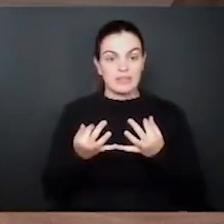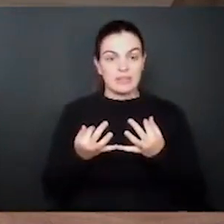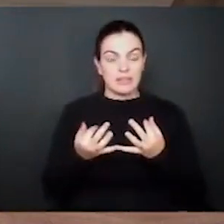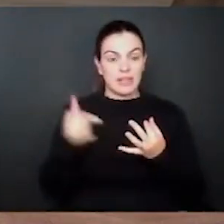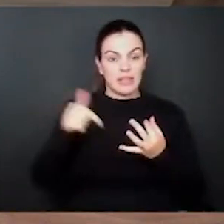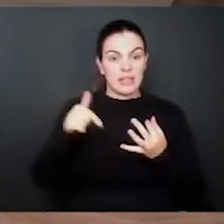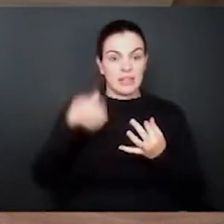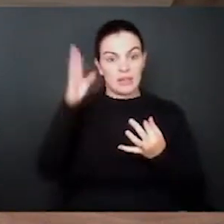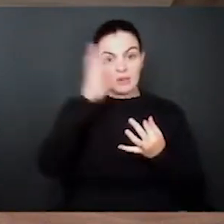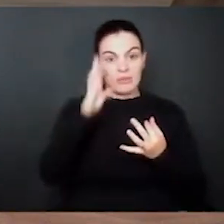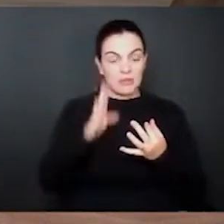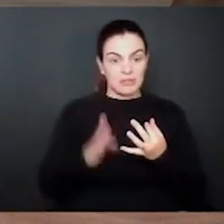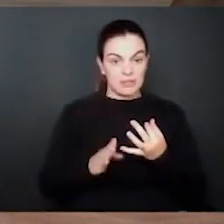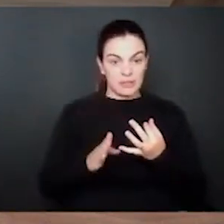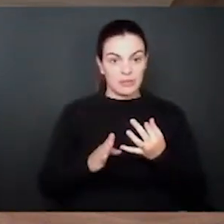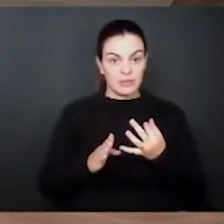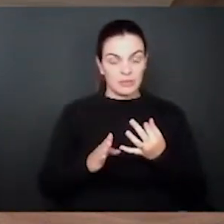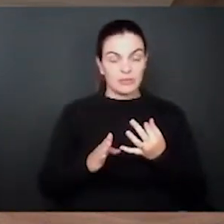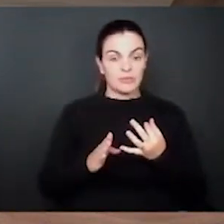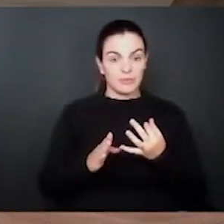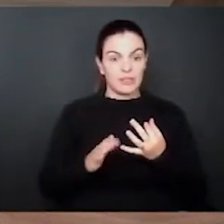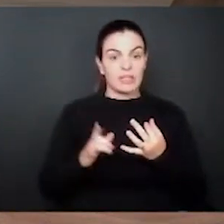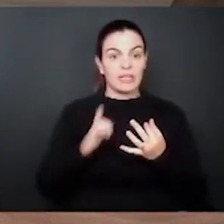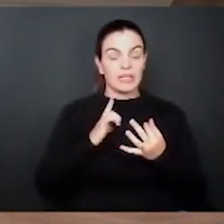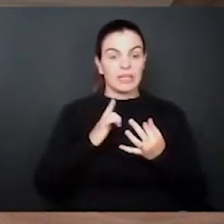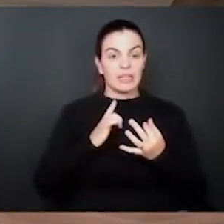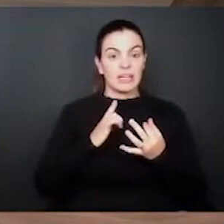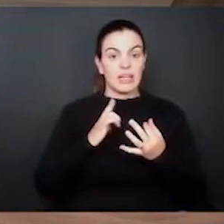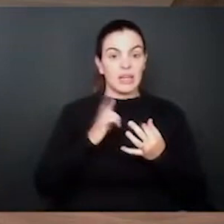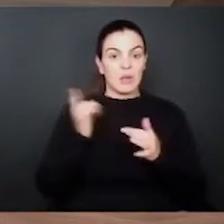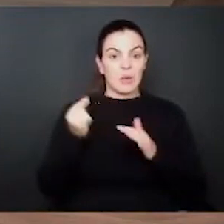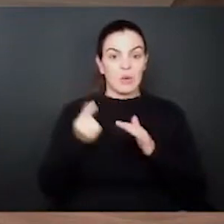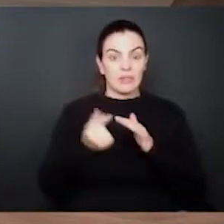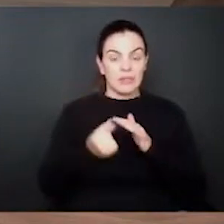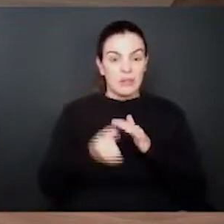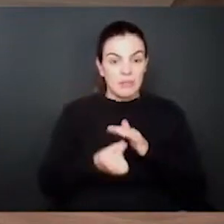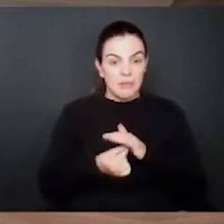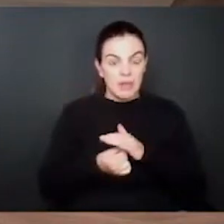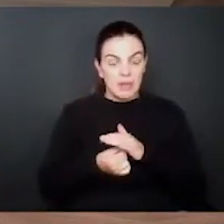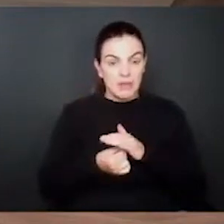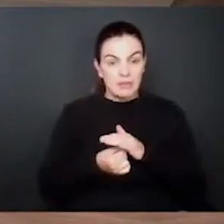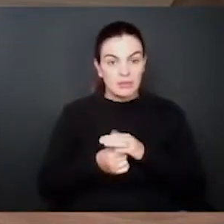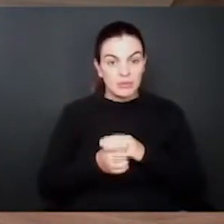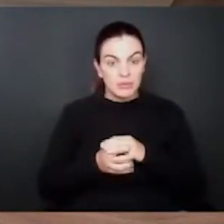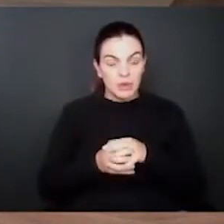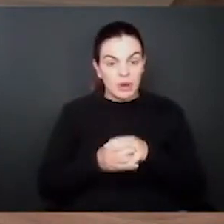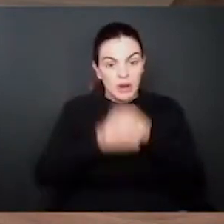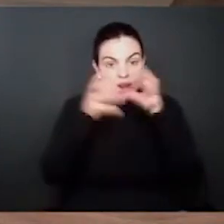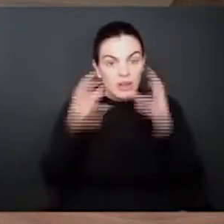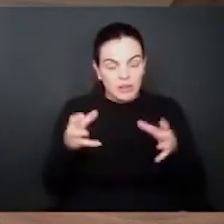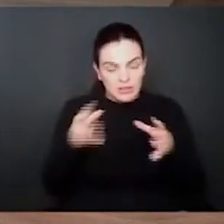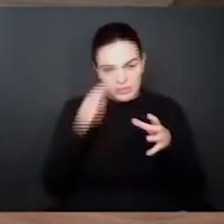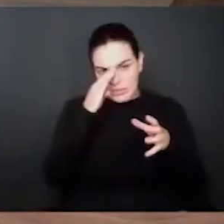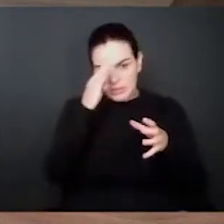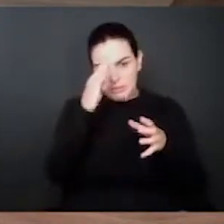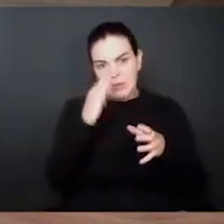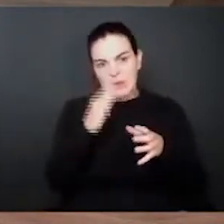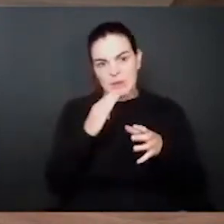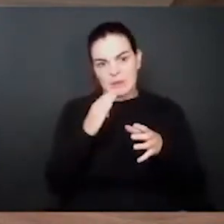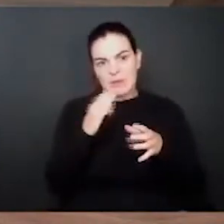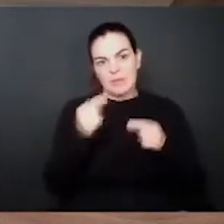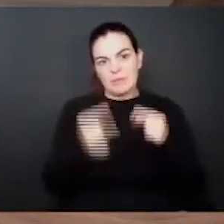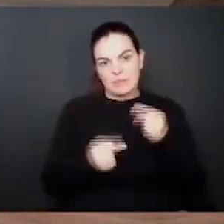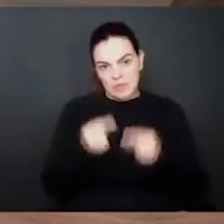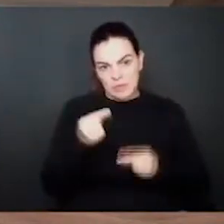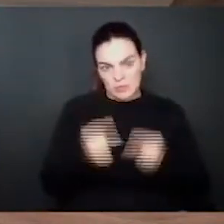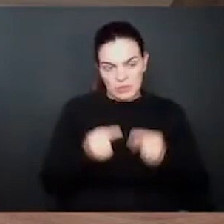do orçamento, né, brasileiro. Né? Então, Essa é uma questão que nós temos que debater em nível nacional,